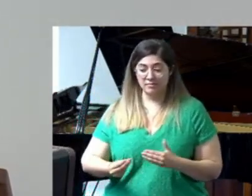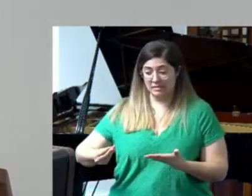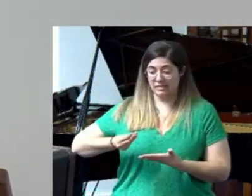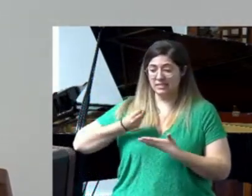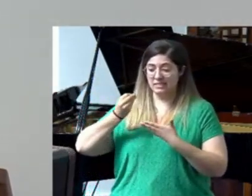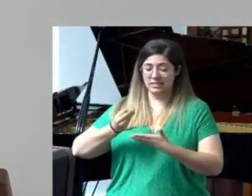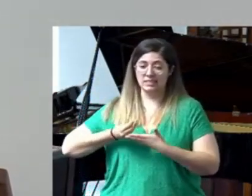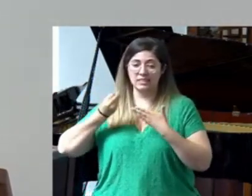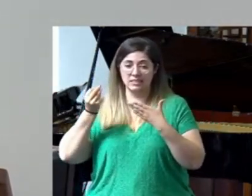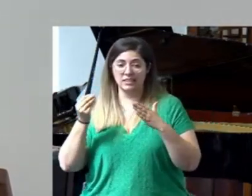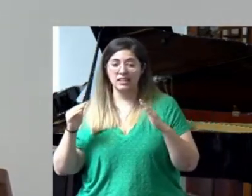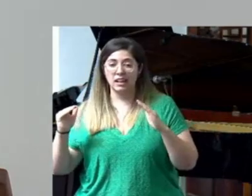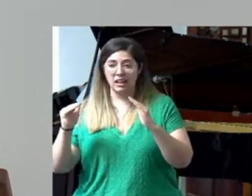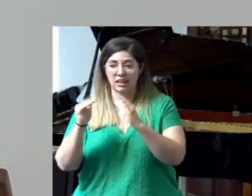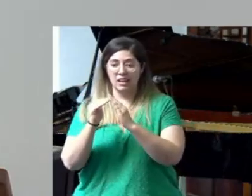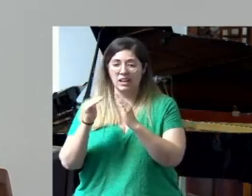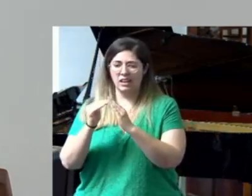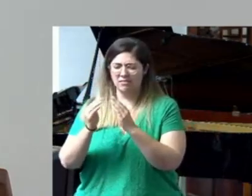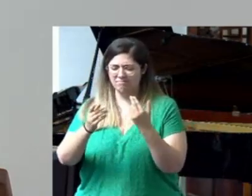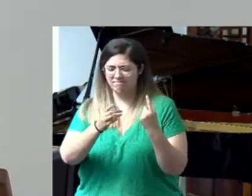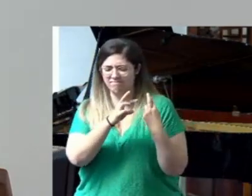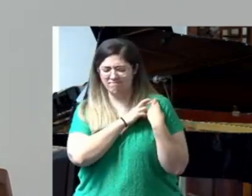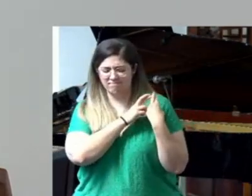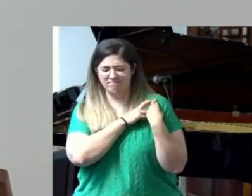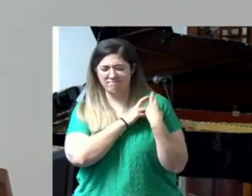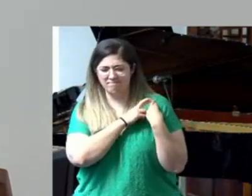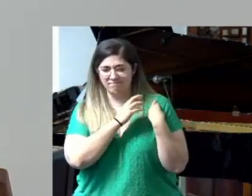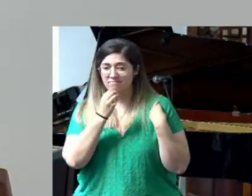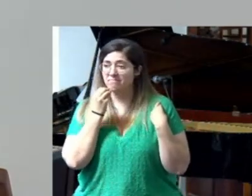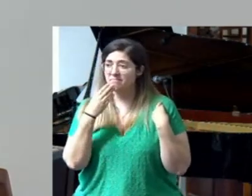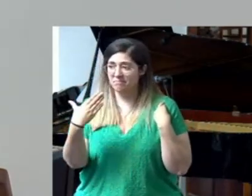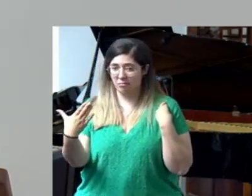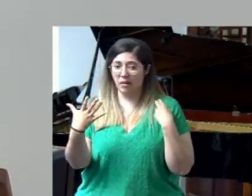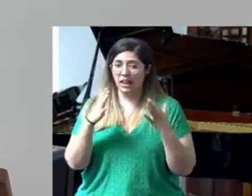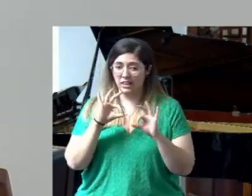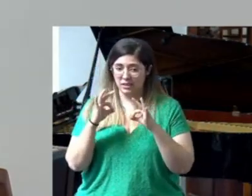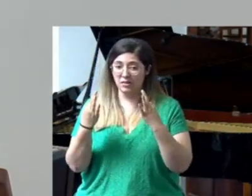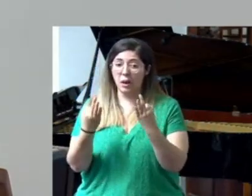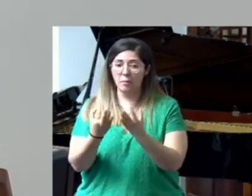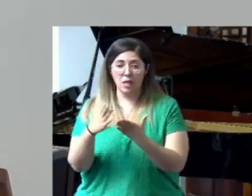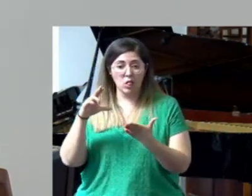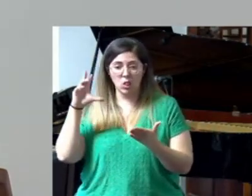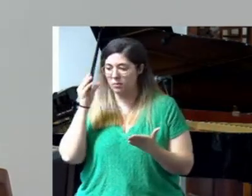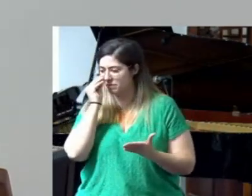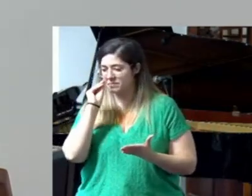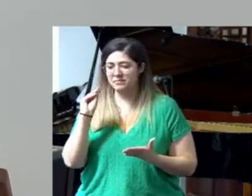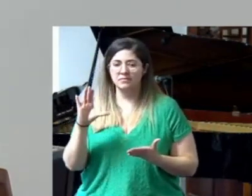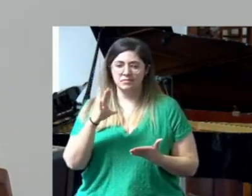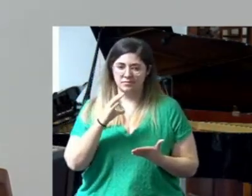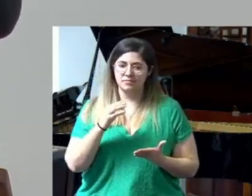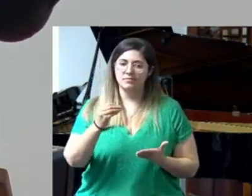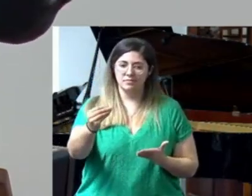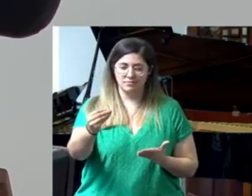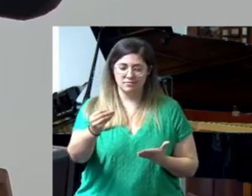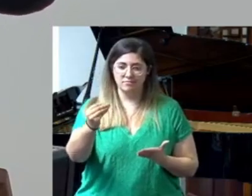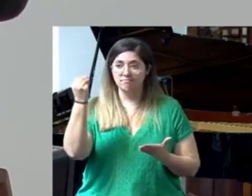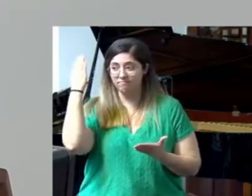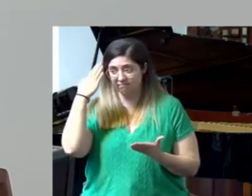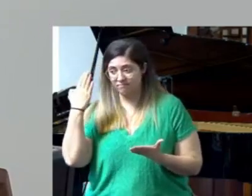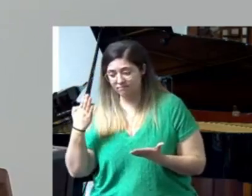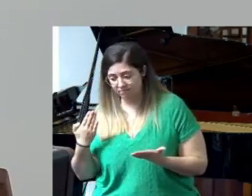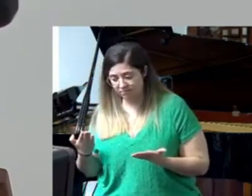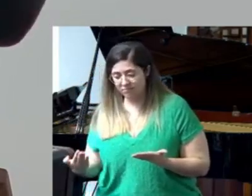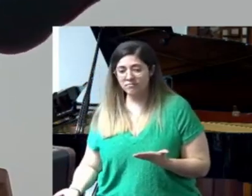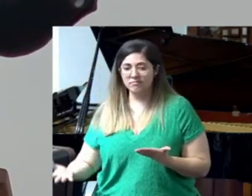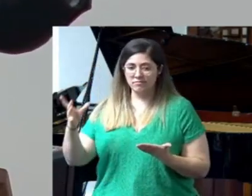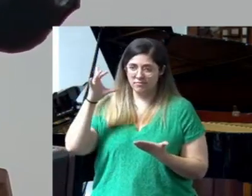Viva dentro da sua casa com responsabilidade, faça o bem dentro da sua casa. Não desista de um filho, de uma filha, nunca. E não deixe de honrar o seu